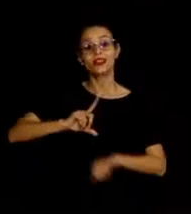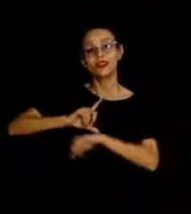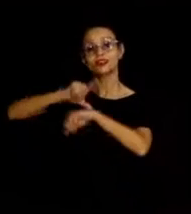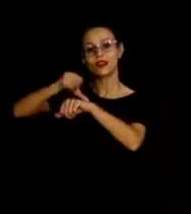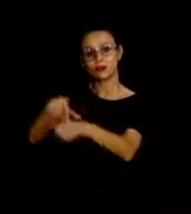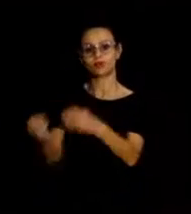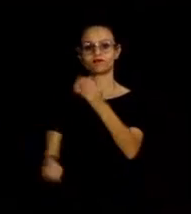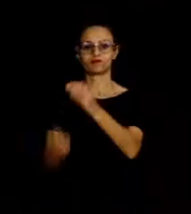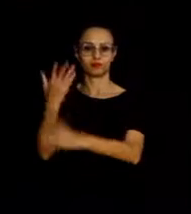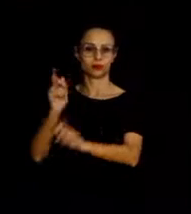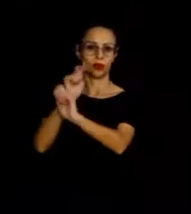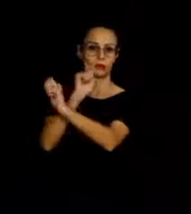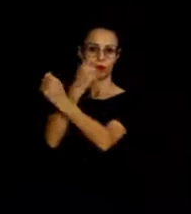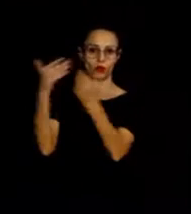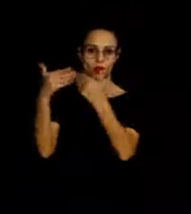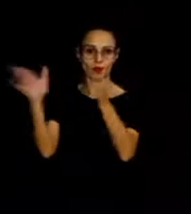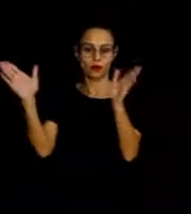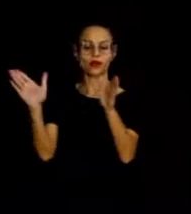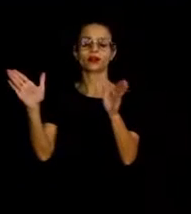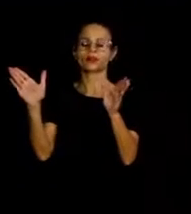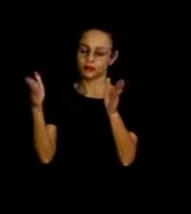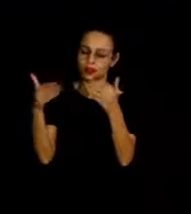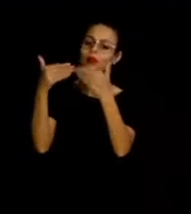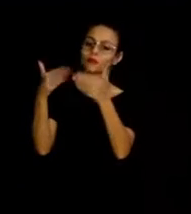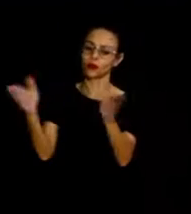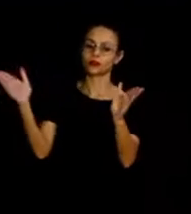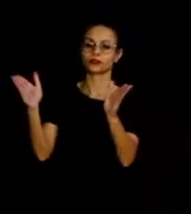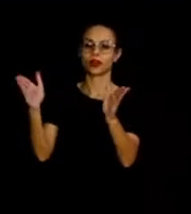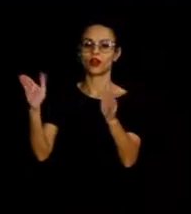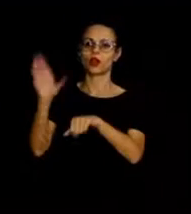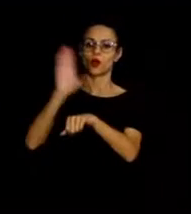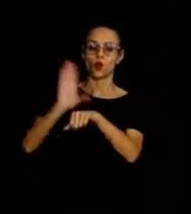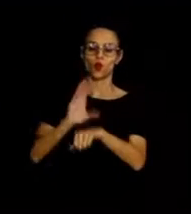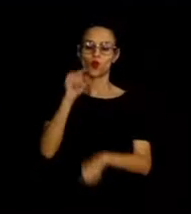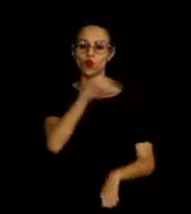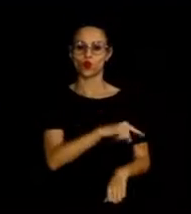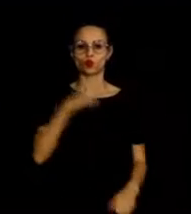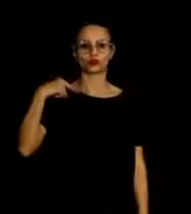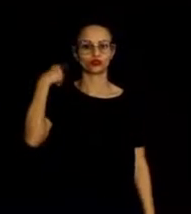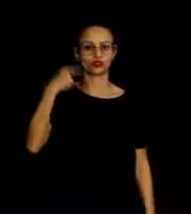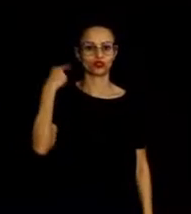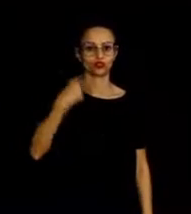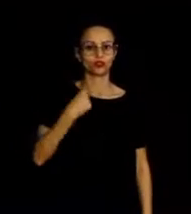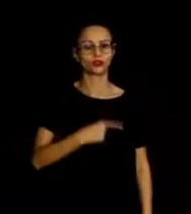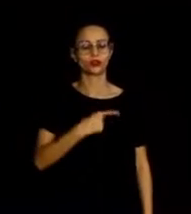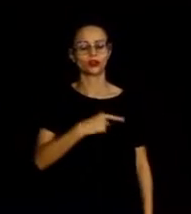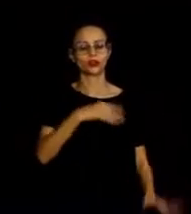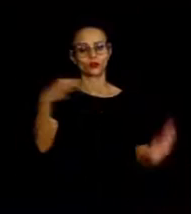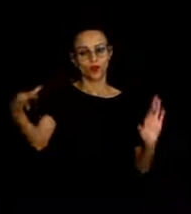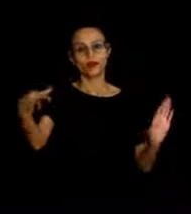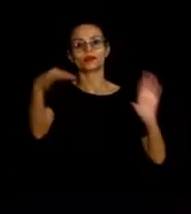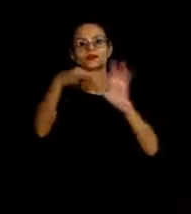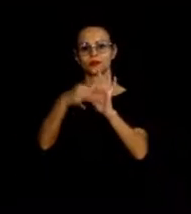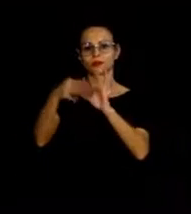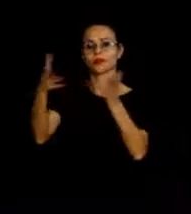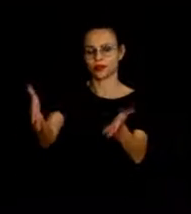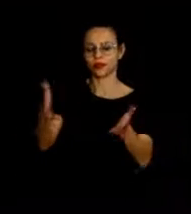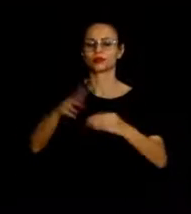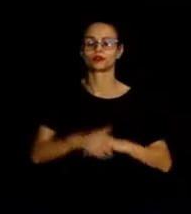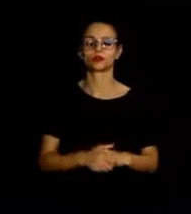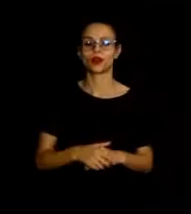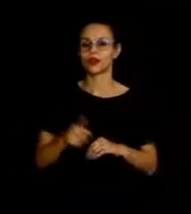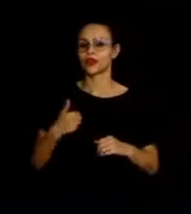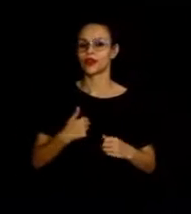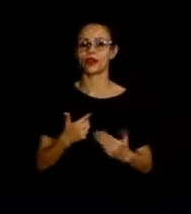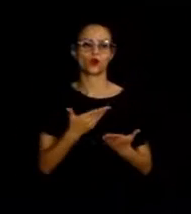depois foi aberta a PUC e uma vez aberta PUC o curso de direito ele foi assimilado por ela Então é